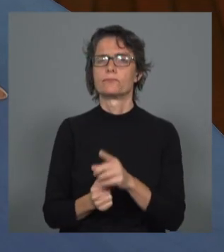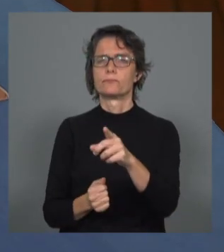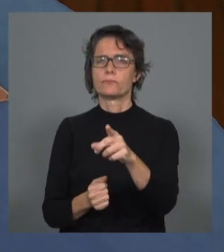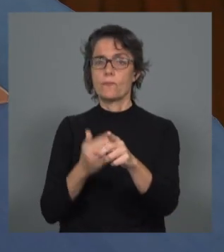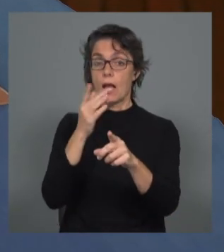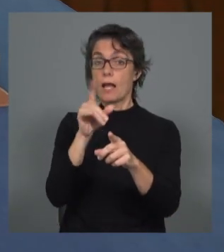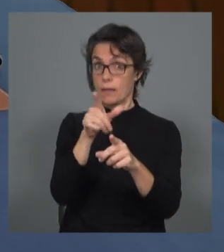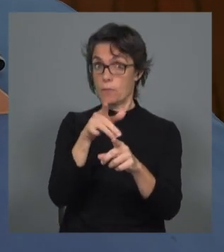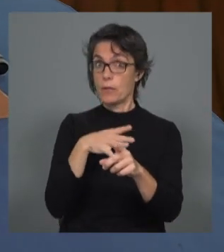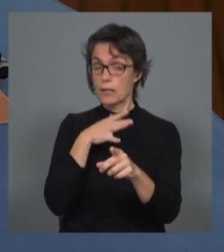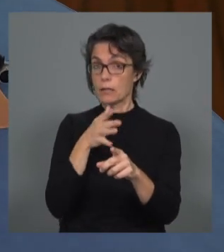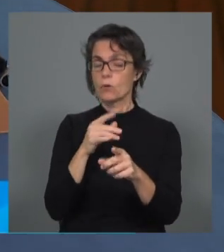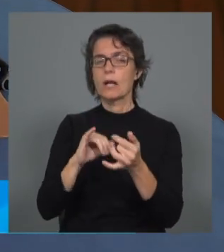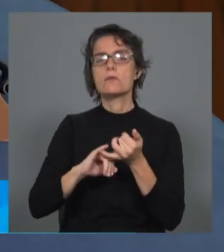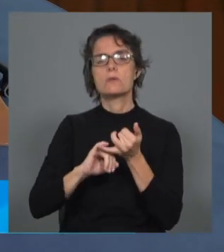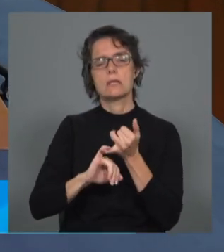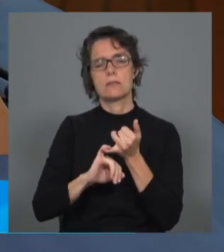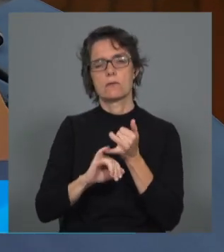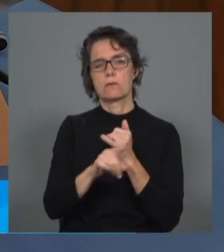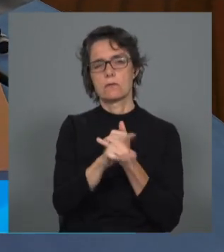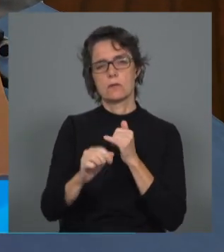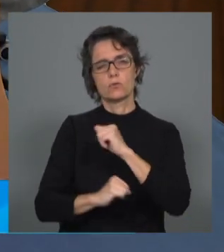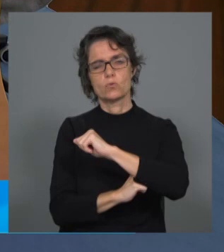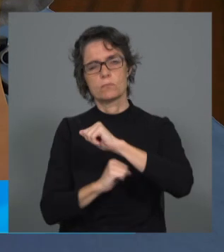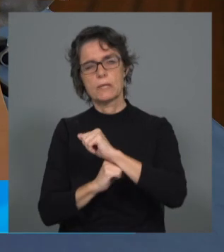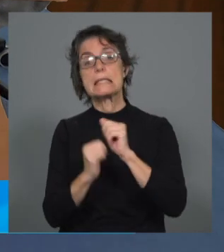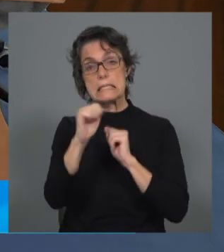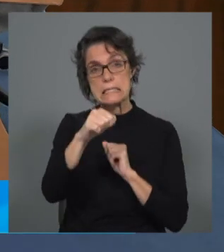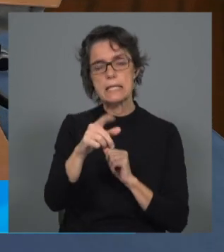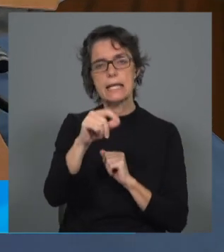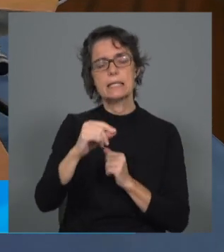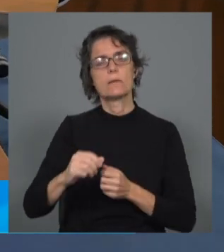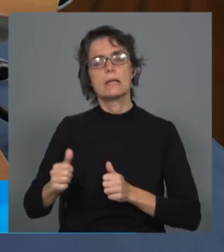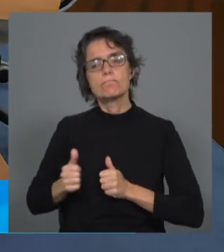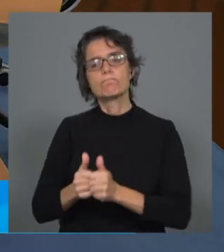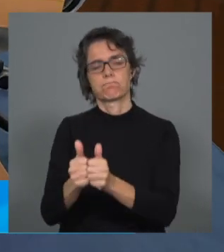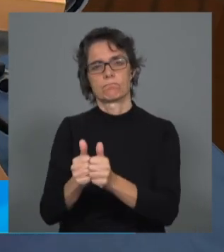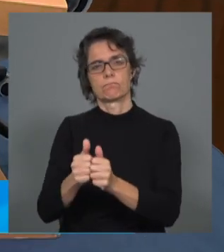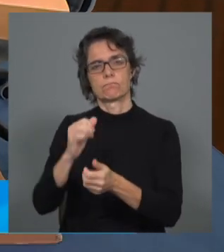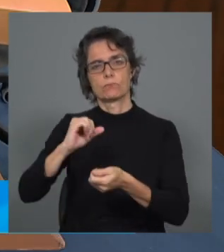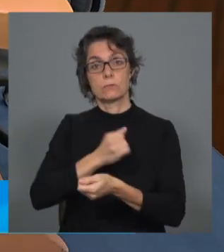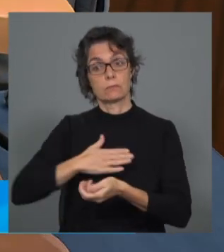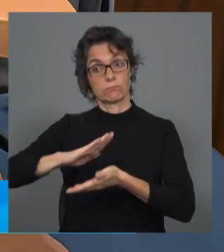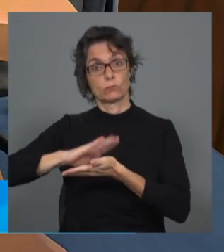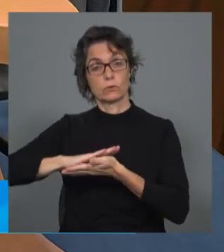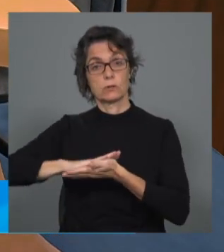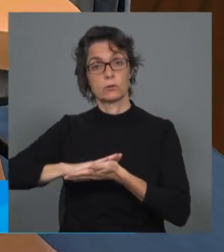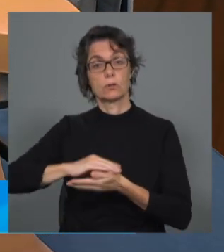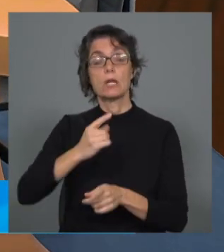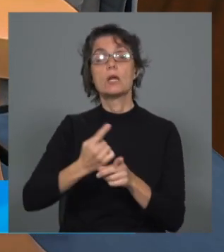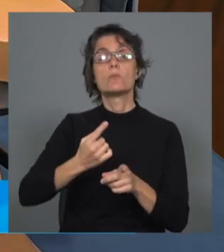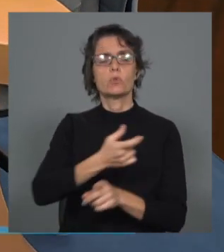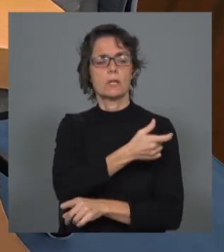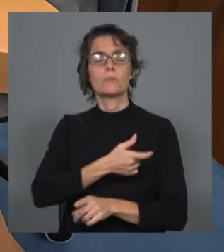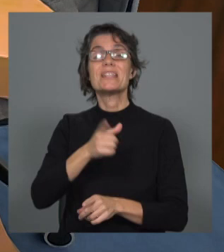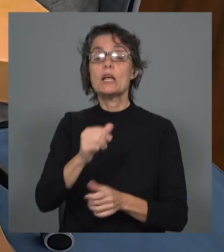as associações têm que mostrar que estão ao lado dos editores. Porque, repare, perguntou como representam-nos logo, não é? Não só representar, estão